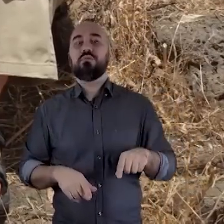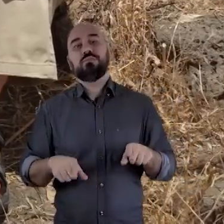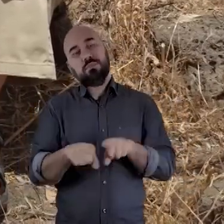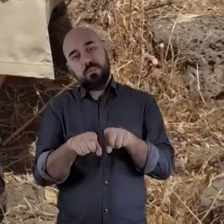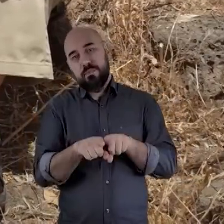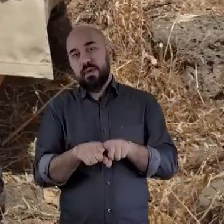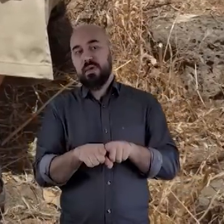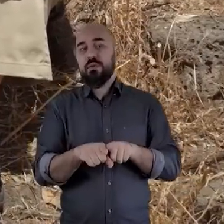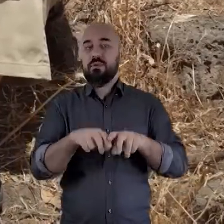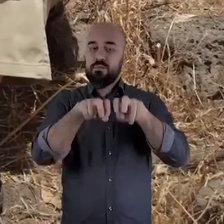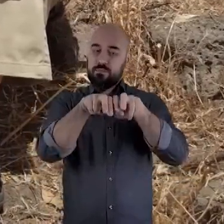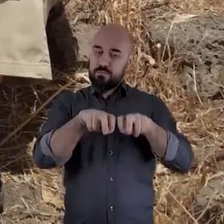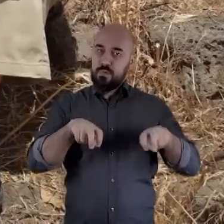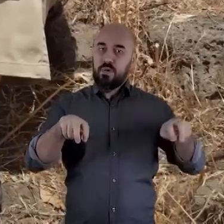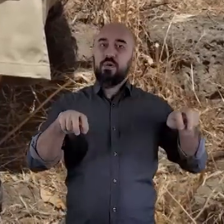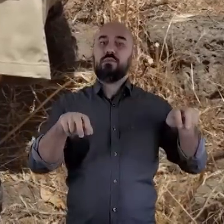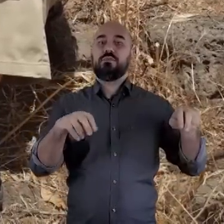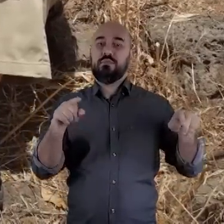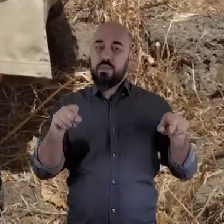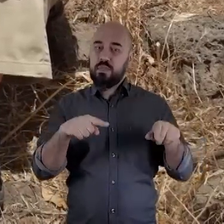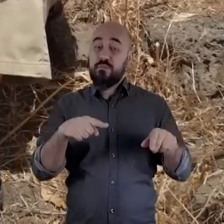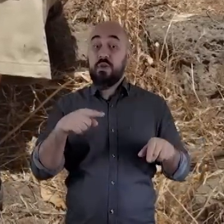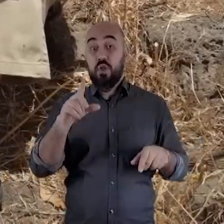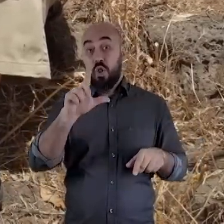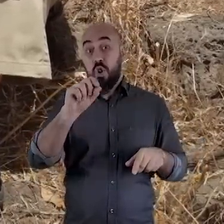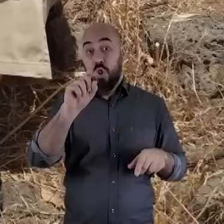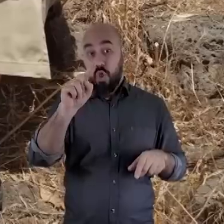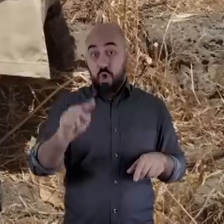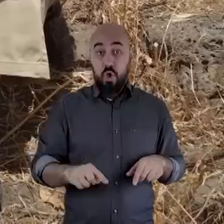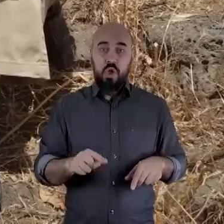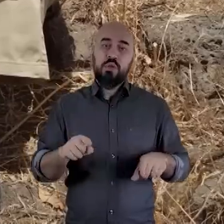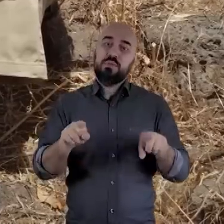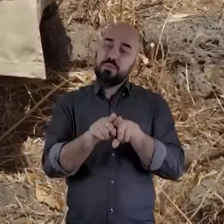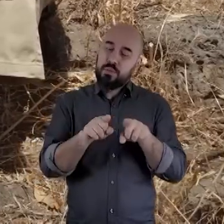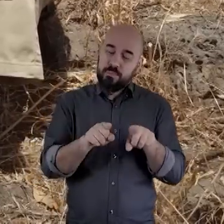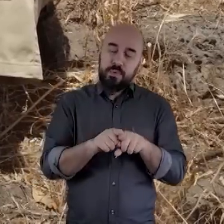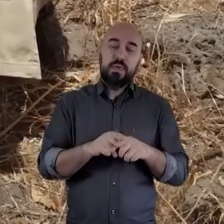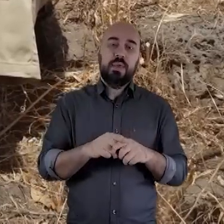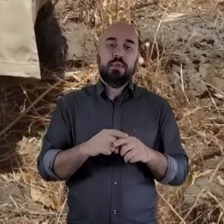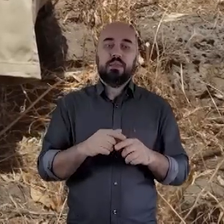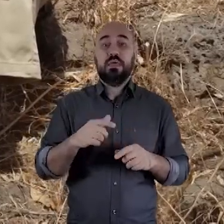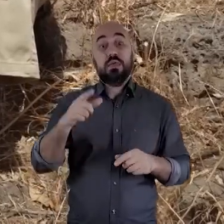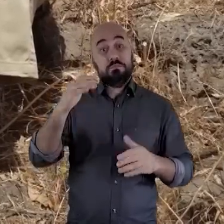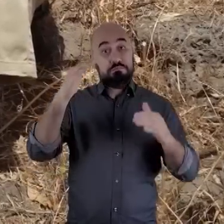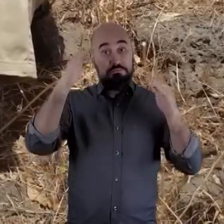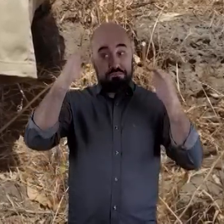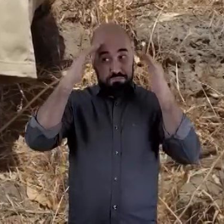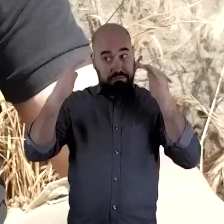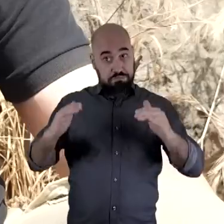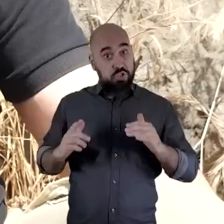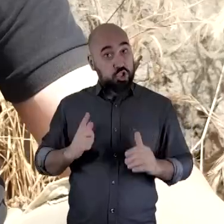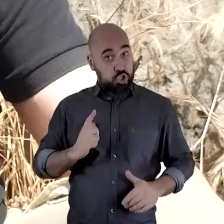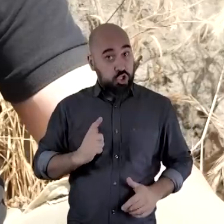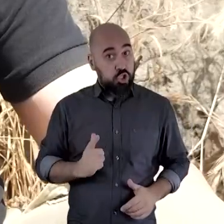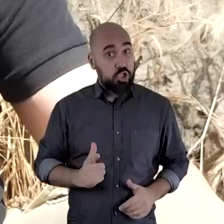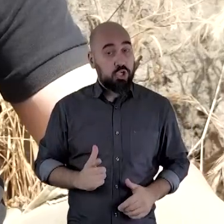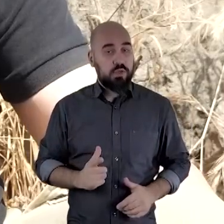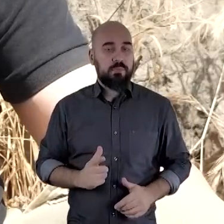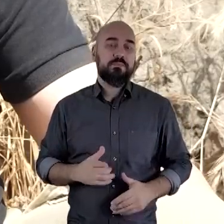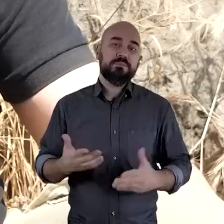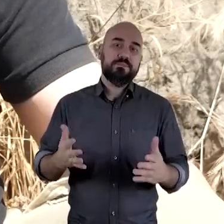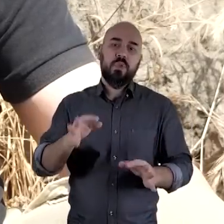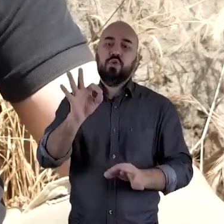da cidade, à praça da cidade, junto com outros homens, o que indica que Ló, em Sodoma, também era um homem respeitado.